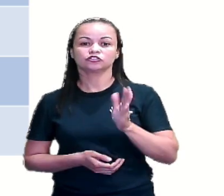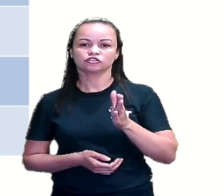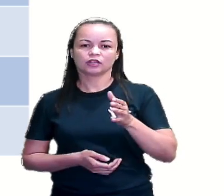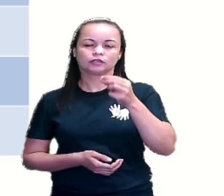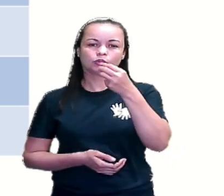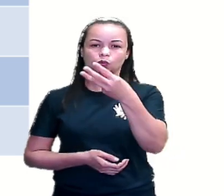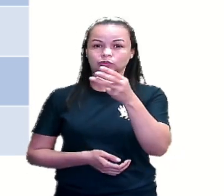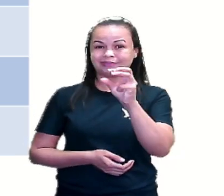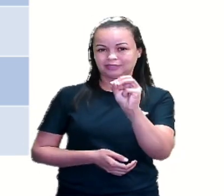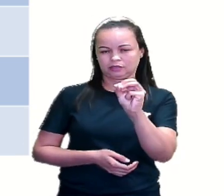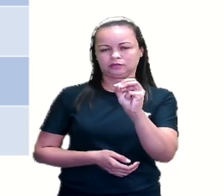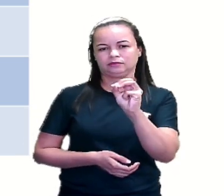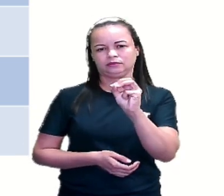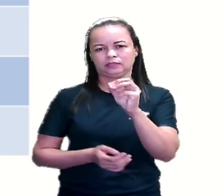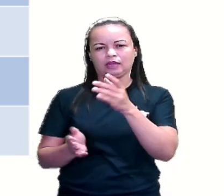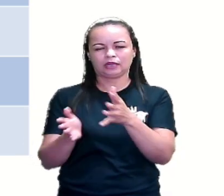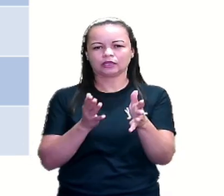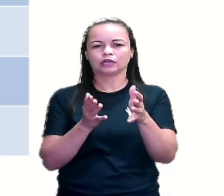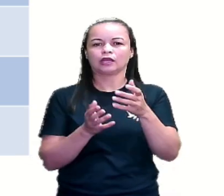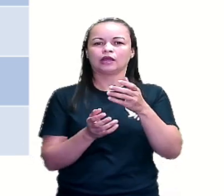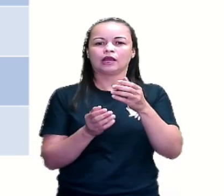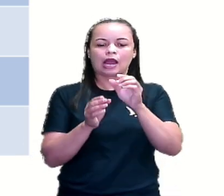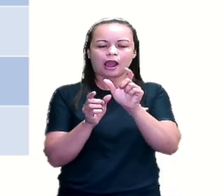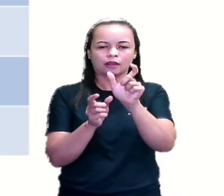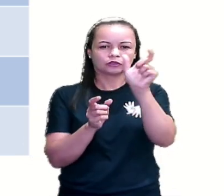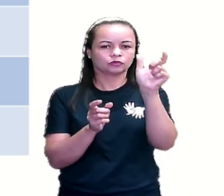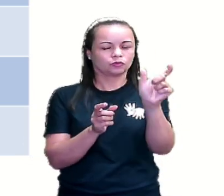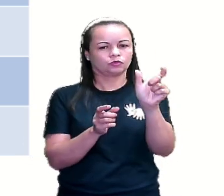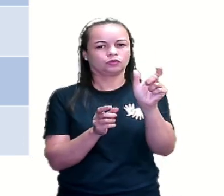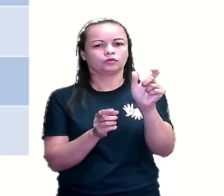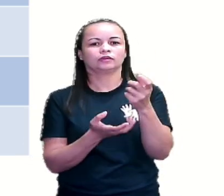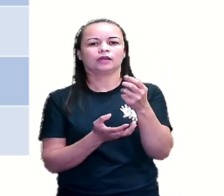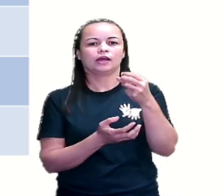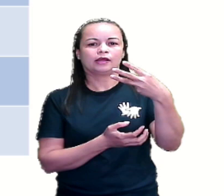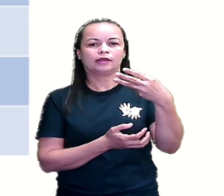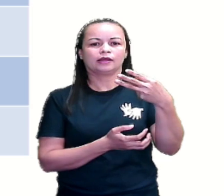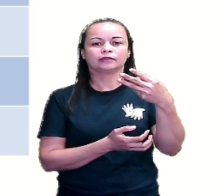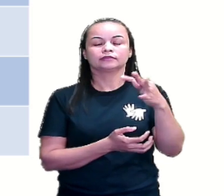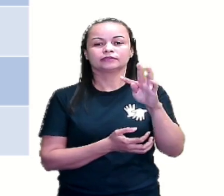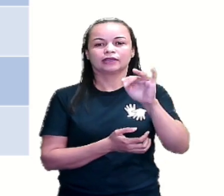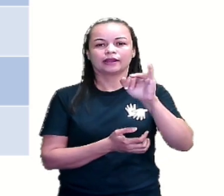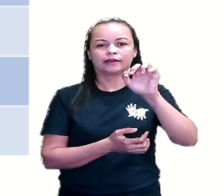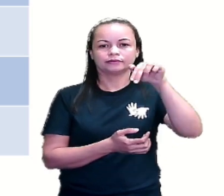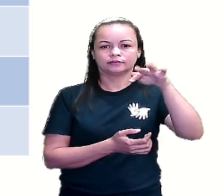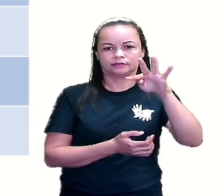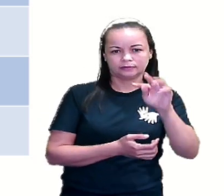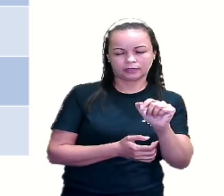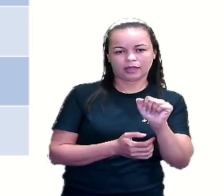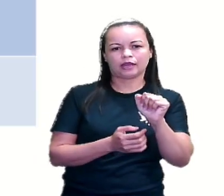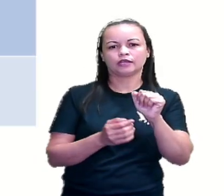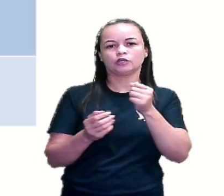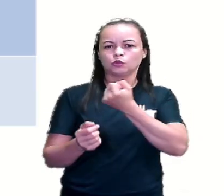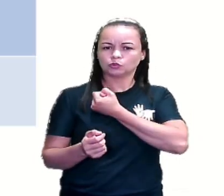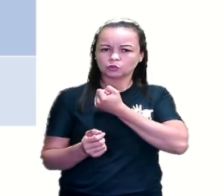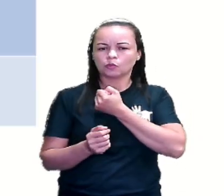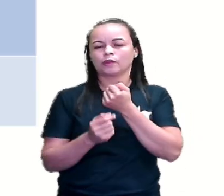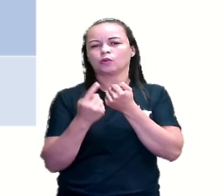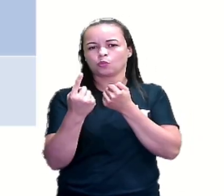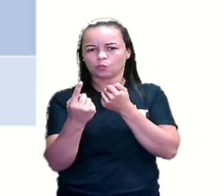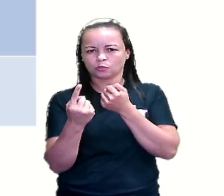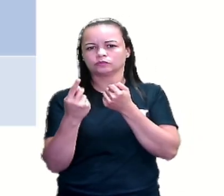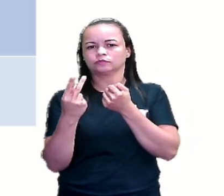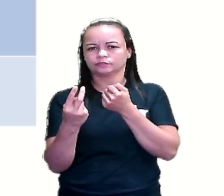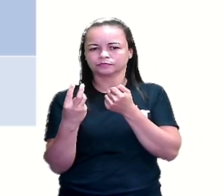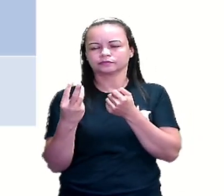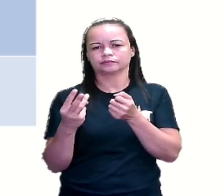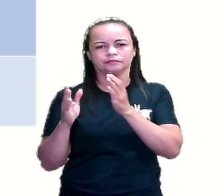o 30 e acrescenta o número 1, o número 2, o número 3. E isso vai ser também para